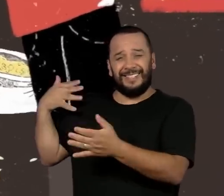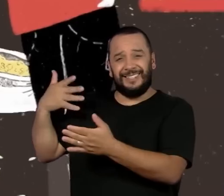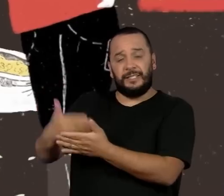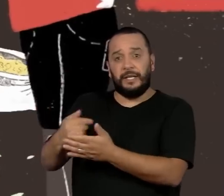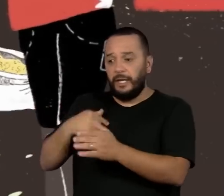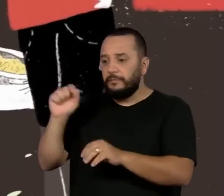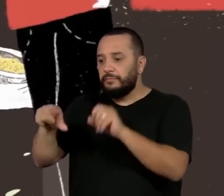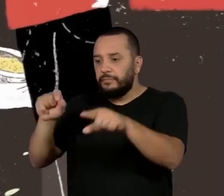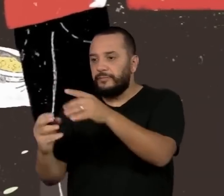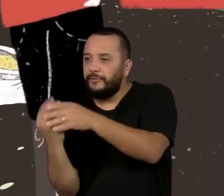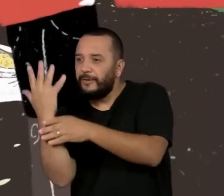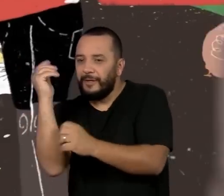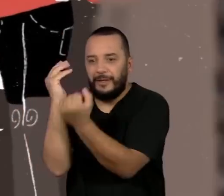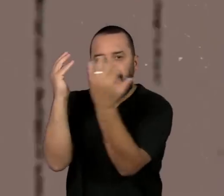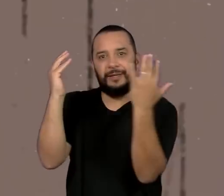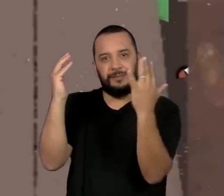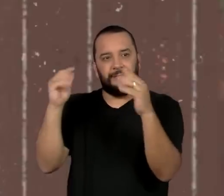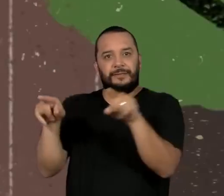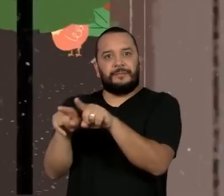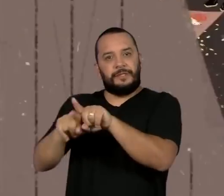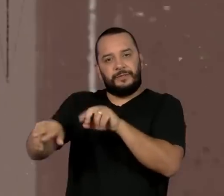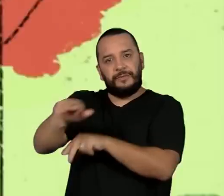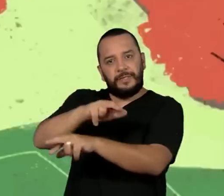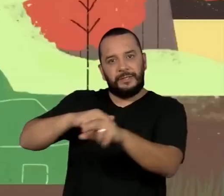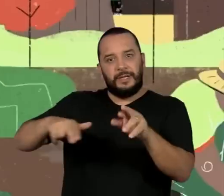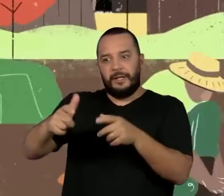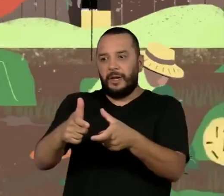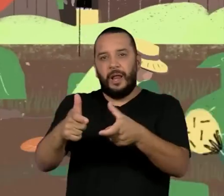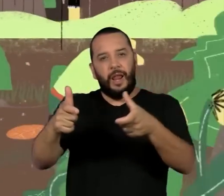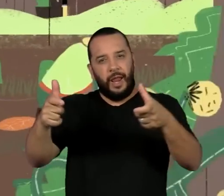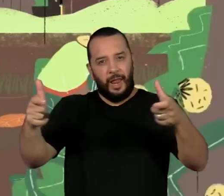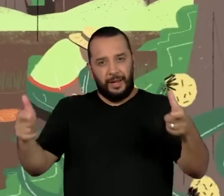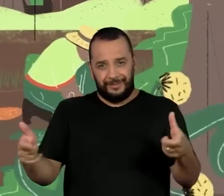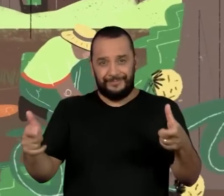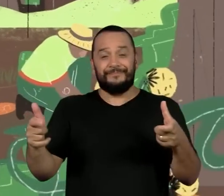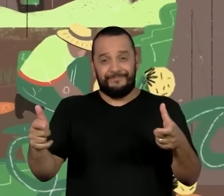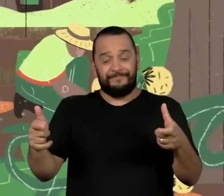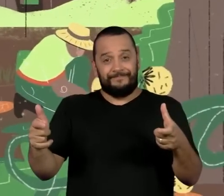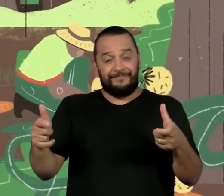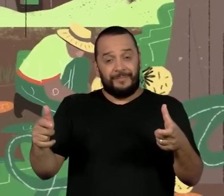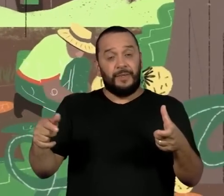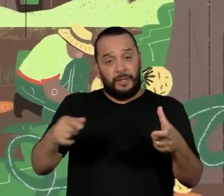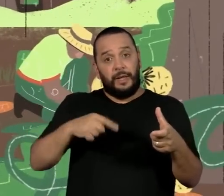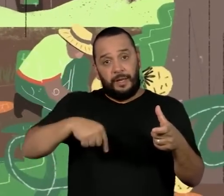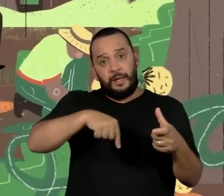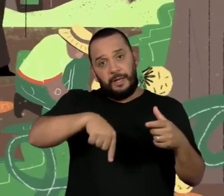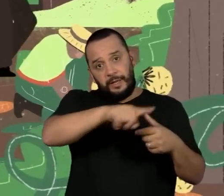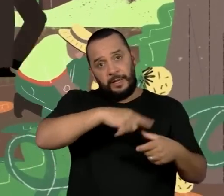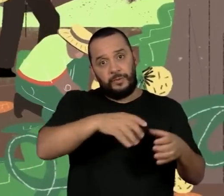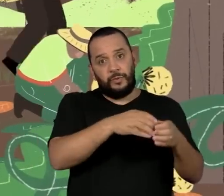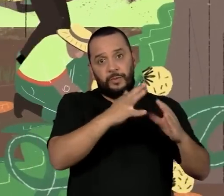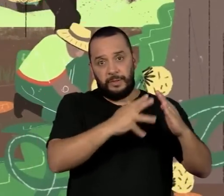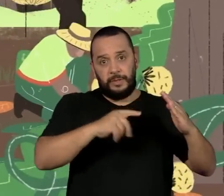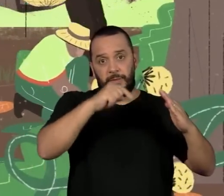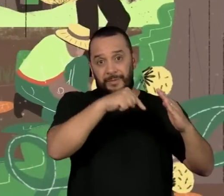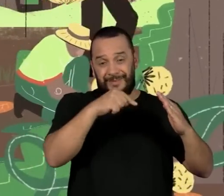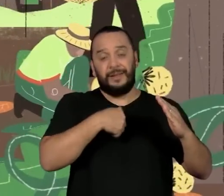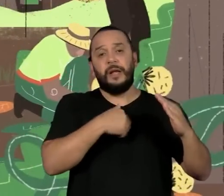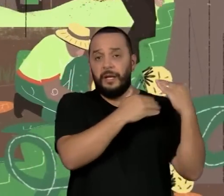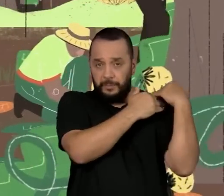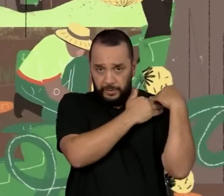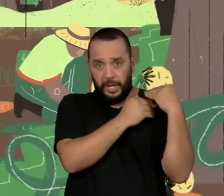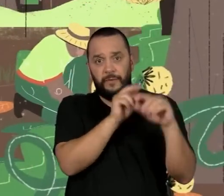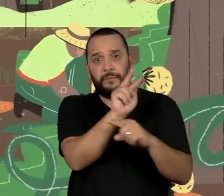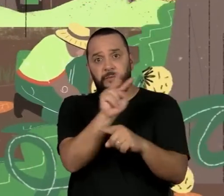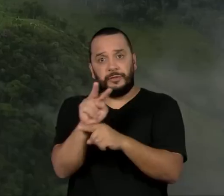florestas, diversidade e abundância. Eles são responsáveis por manter em pé o maior maciço de Mata Atlântica